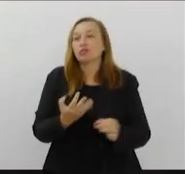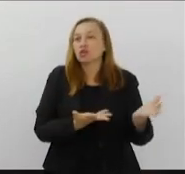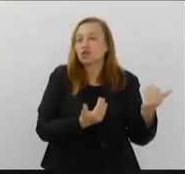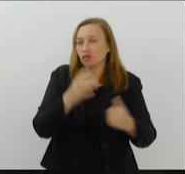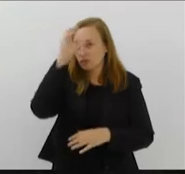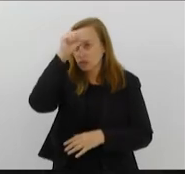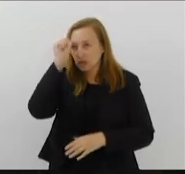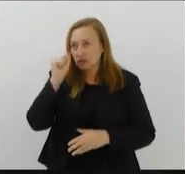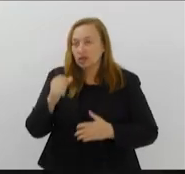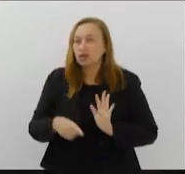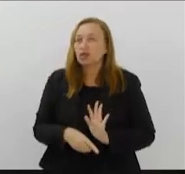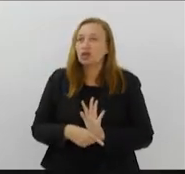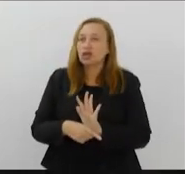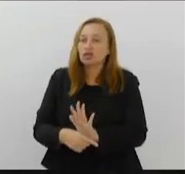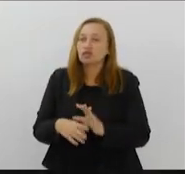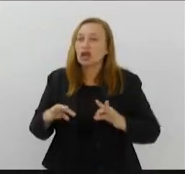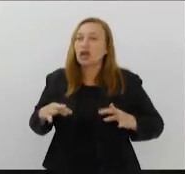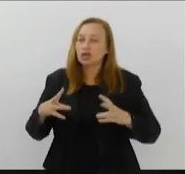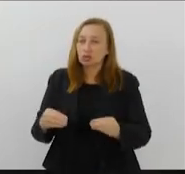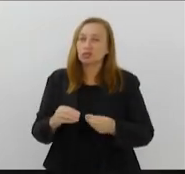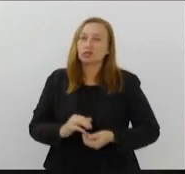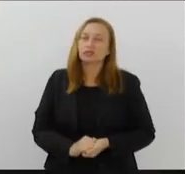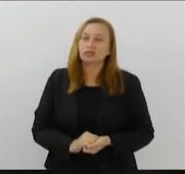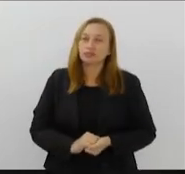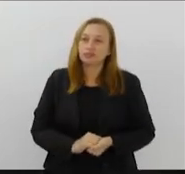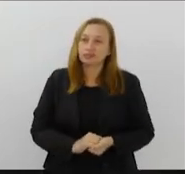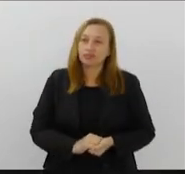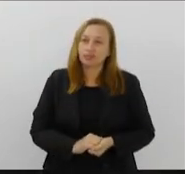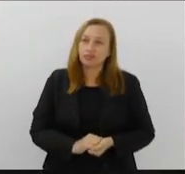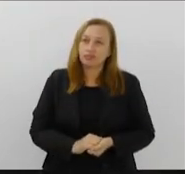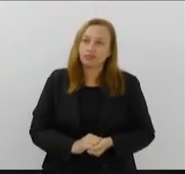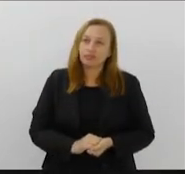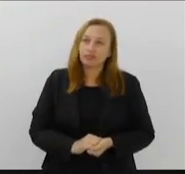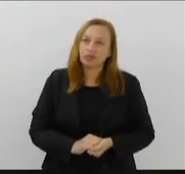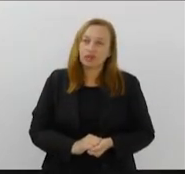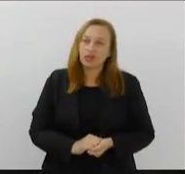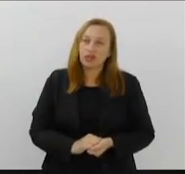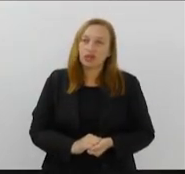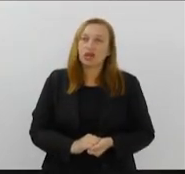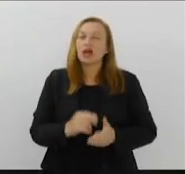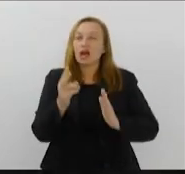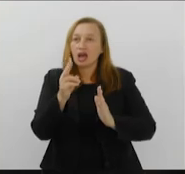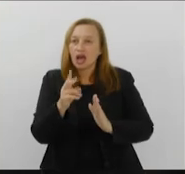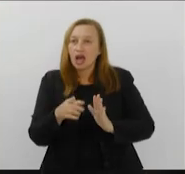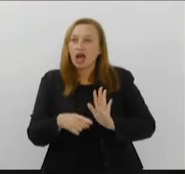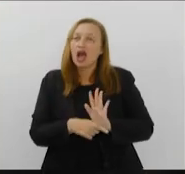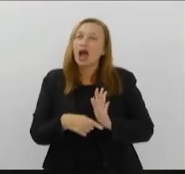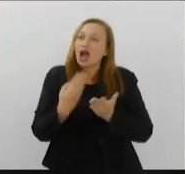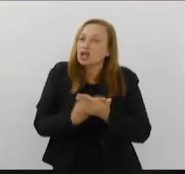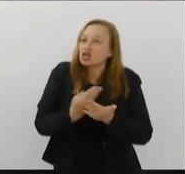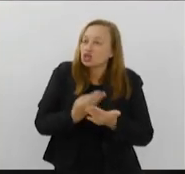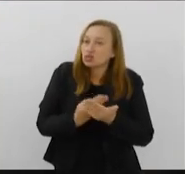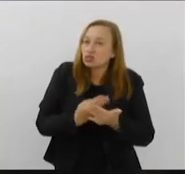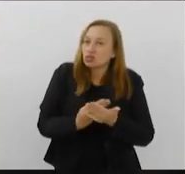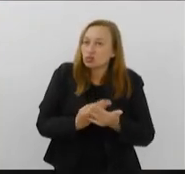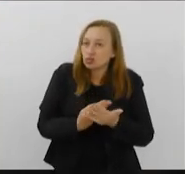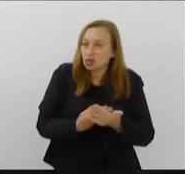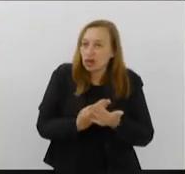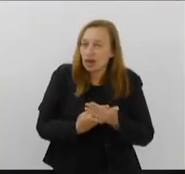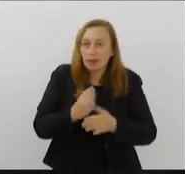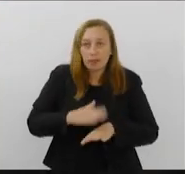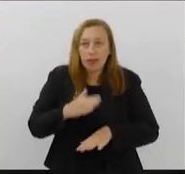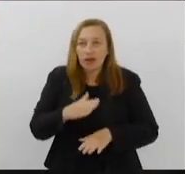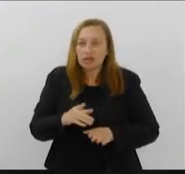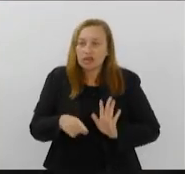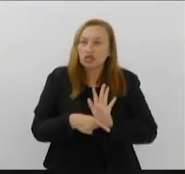começa a tratar todos os gaps de trás para frente? Leitura e escrita, aula de reforço escolar. E você vai no contrário. Dá